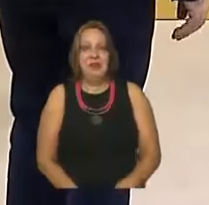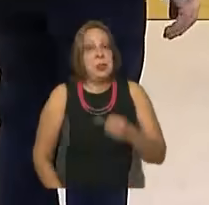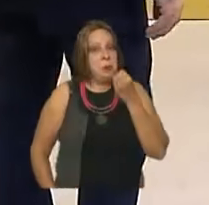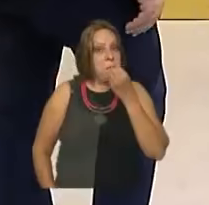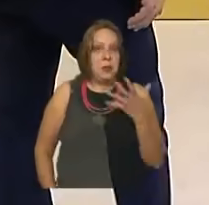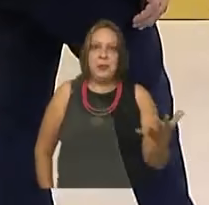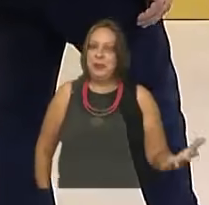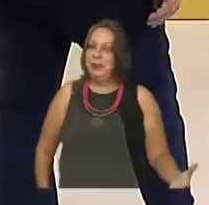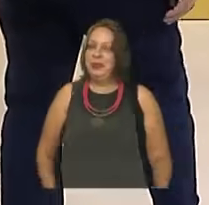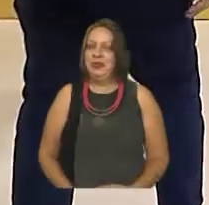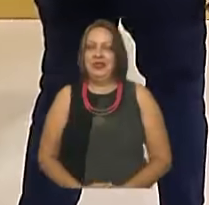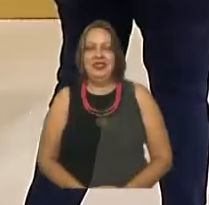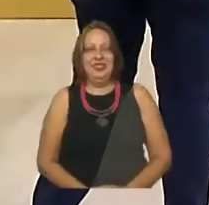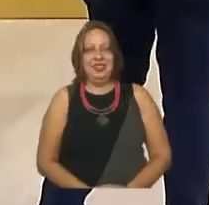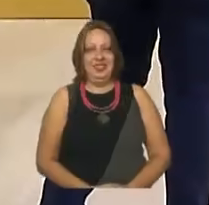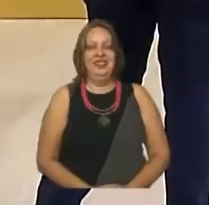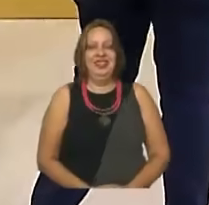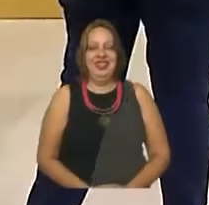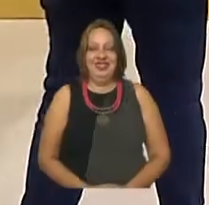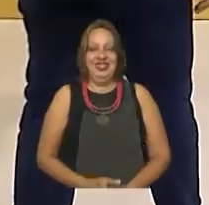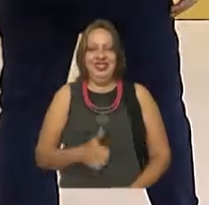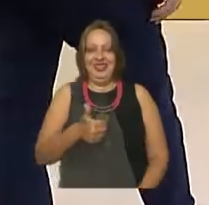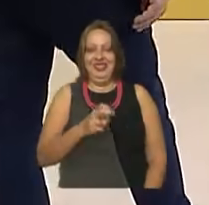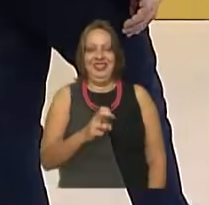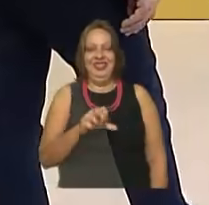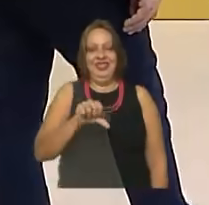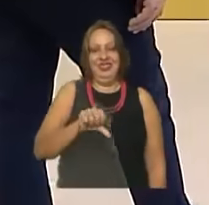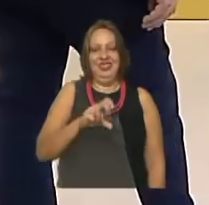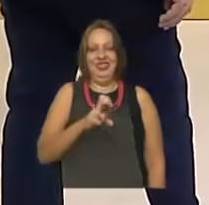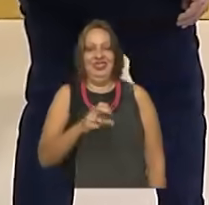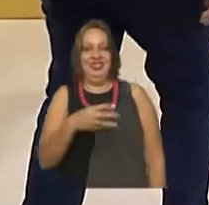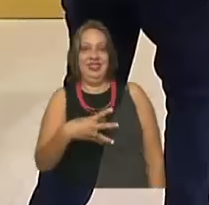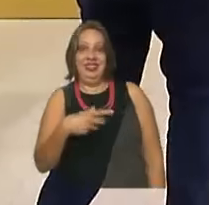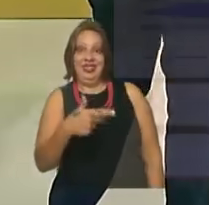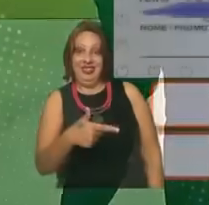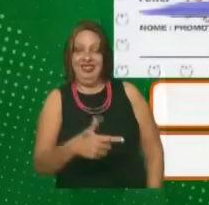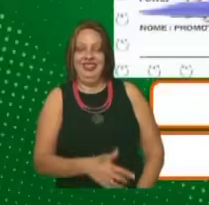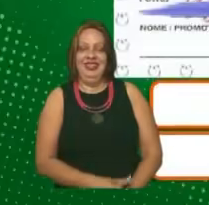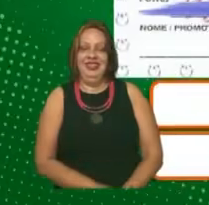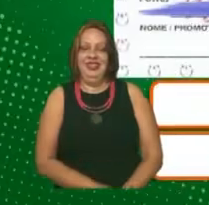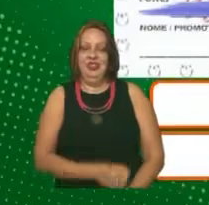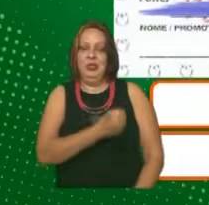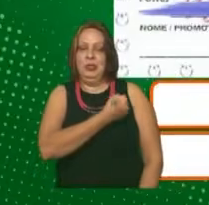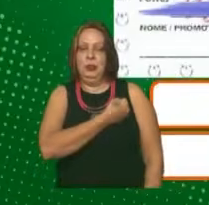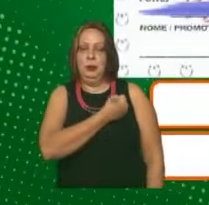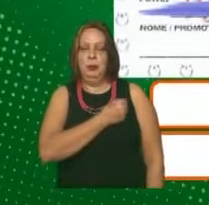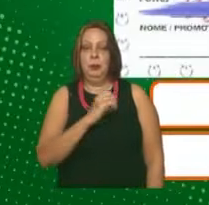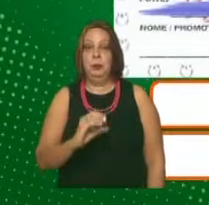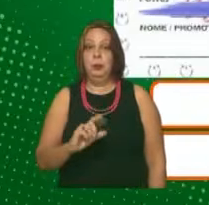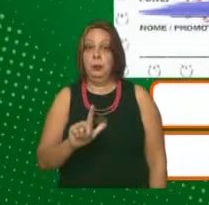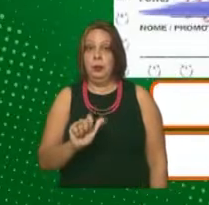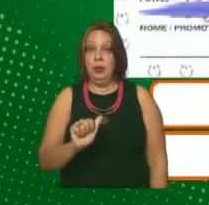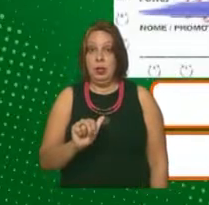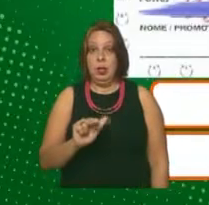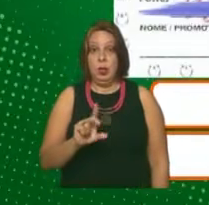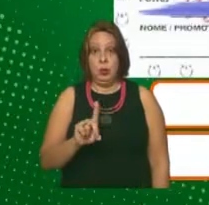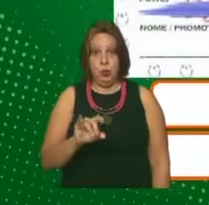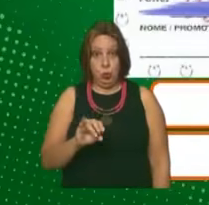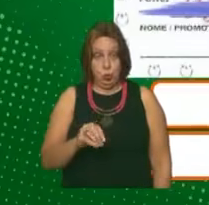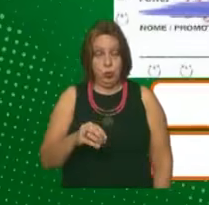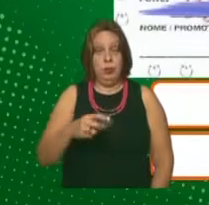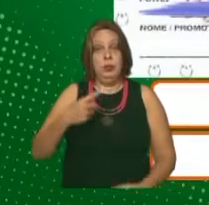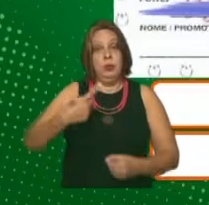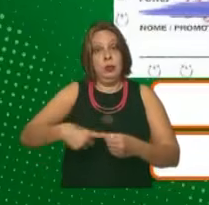vamos seguindo e premiando com 500 reais no Gira 159542. numeração do Cláudio Antônio dos Santos, morador de